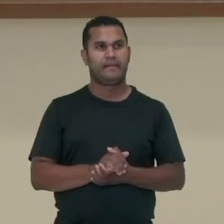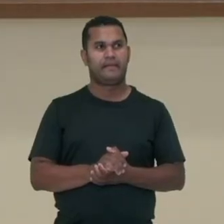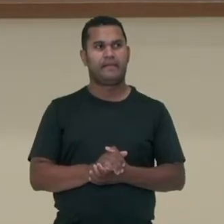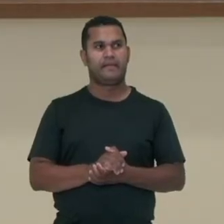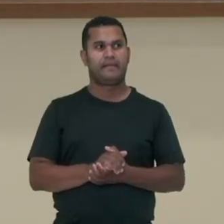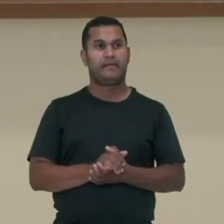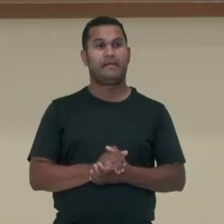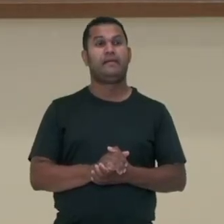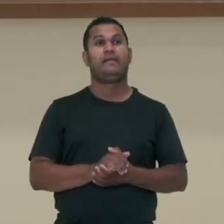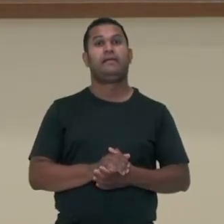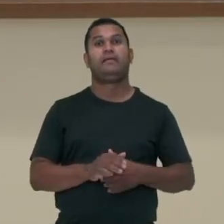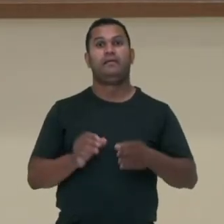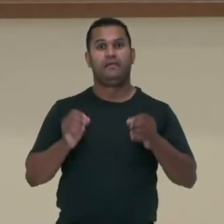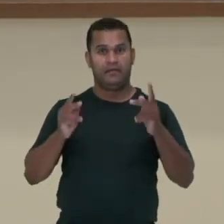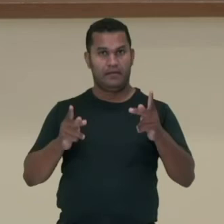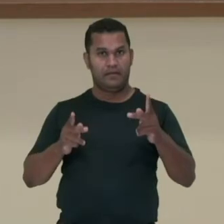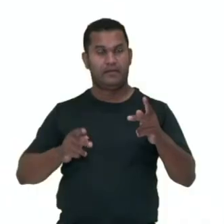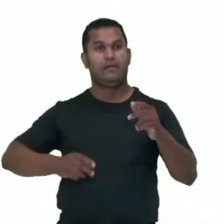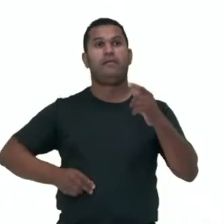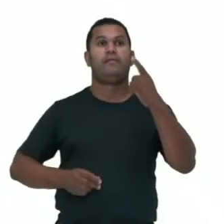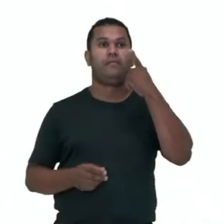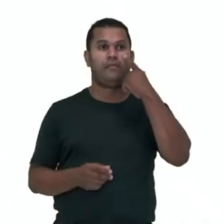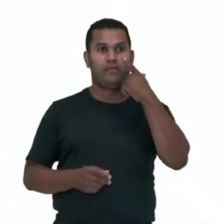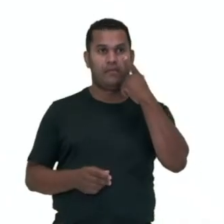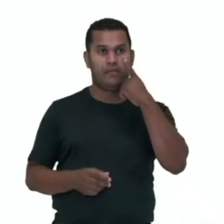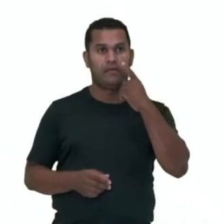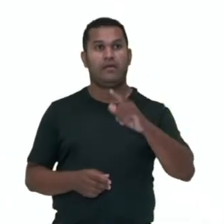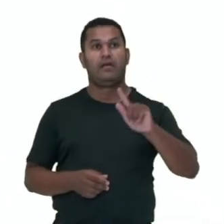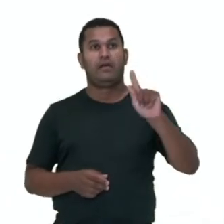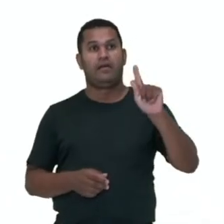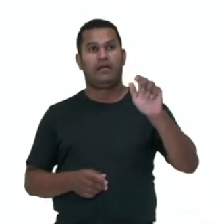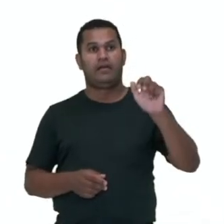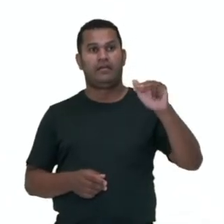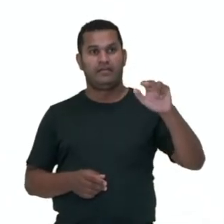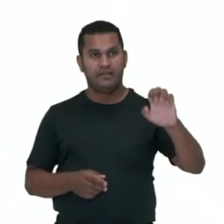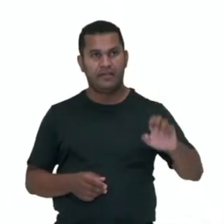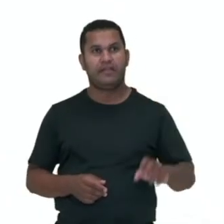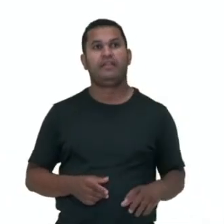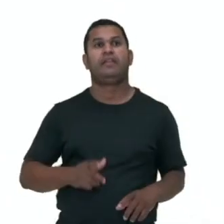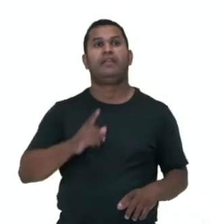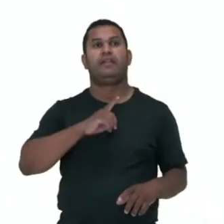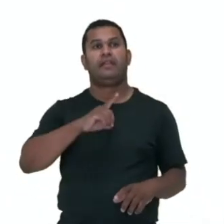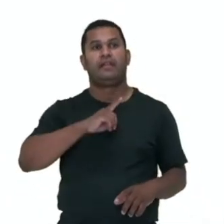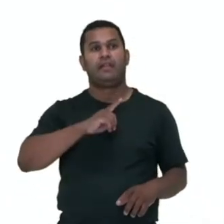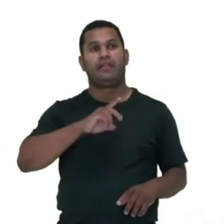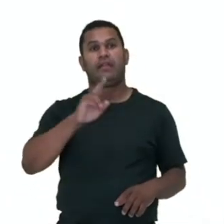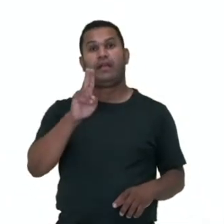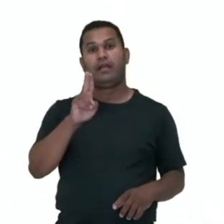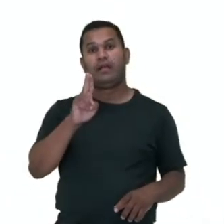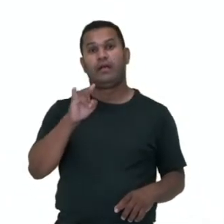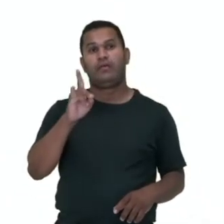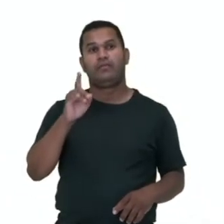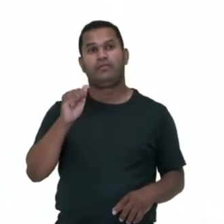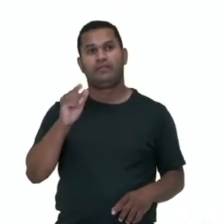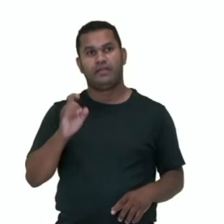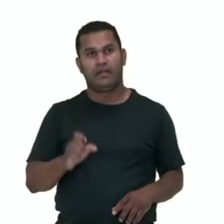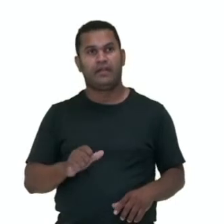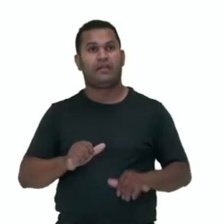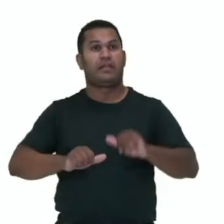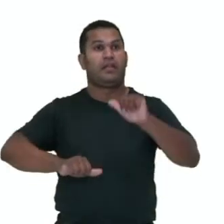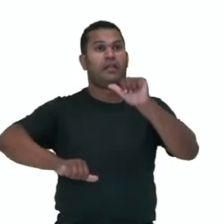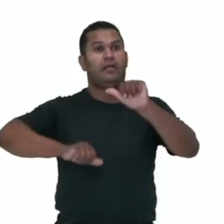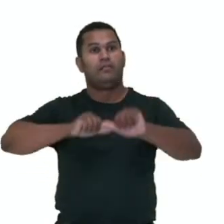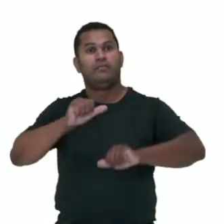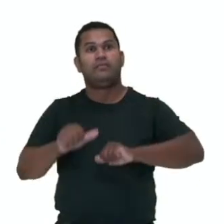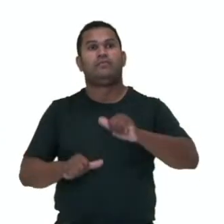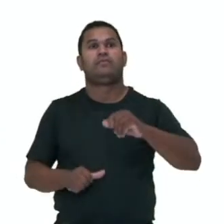Definindo então, gente, gene é a unidade de transmissibilidade genética que responde pela hereditariedade de um caráter, tá? Ou seja, o gene